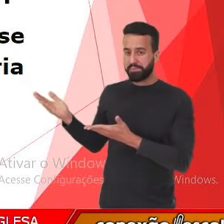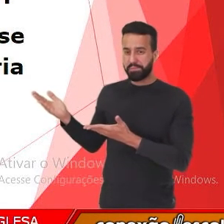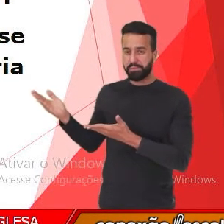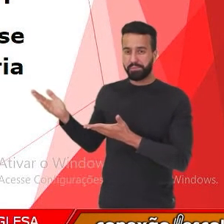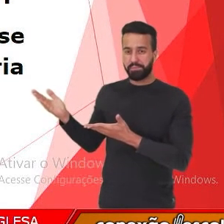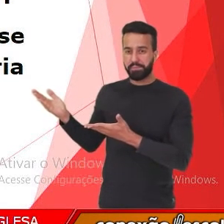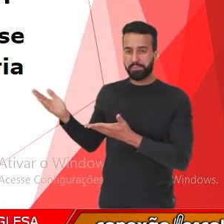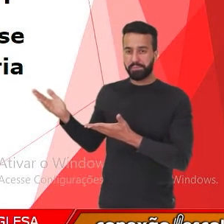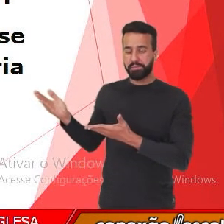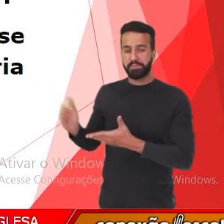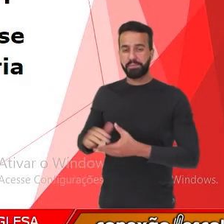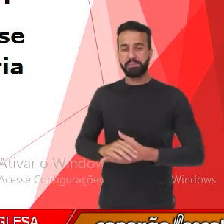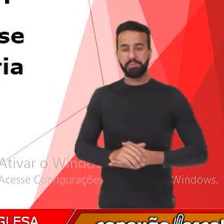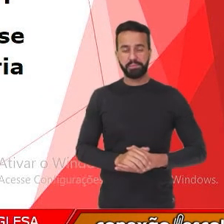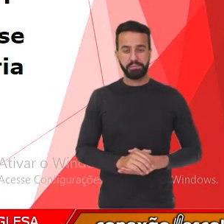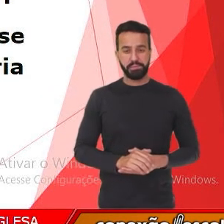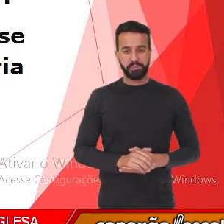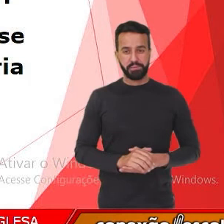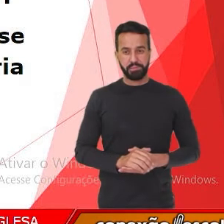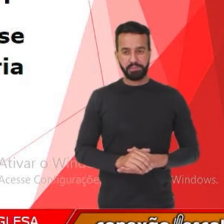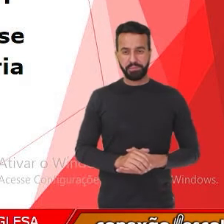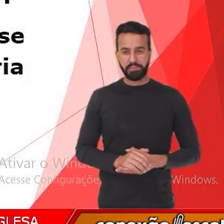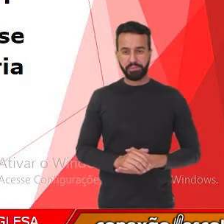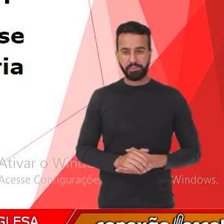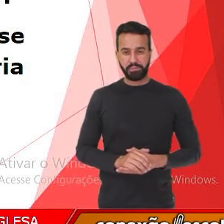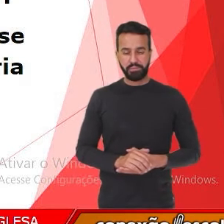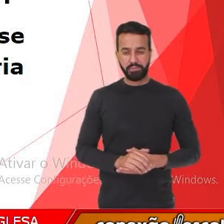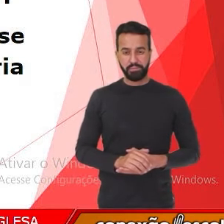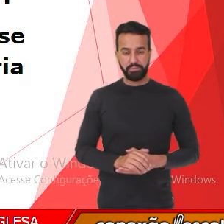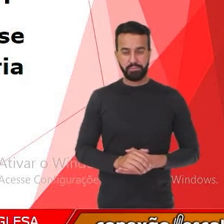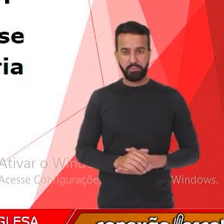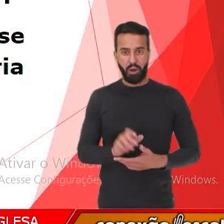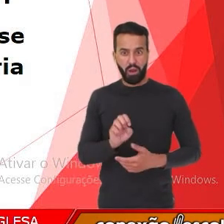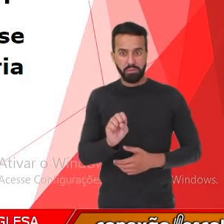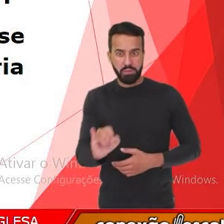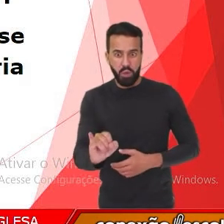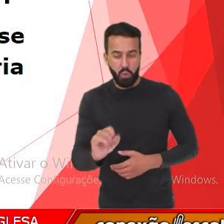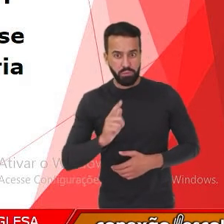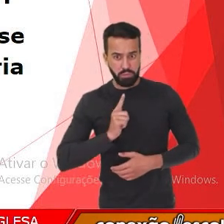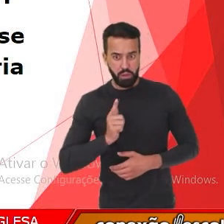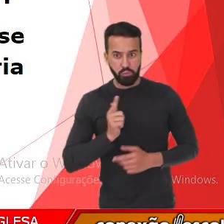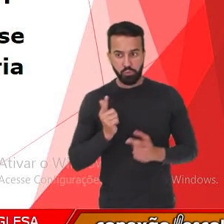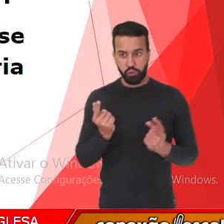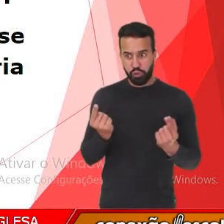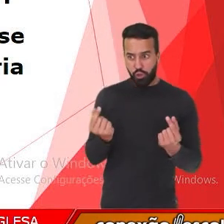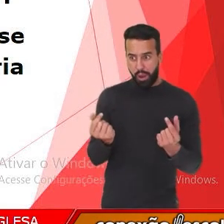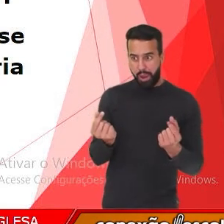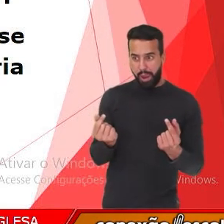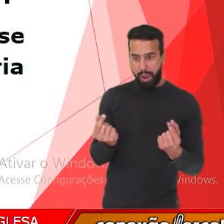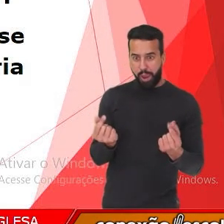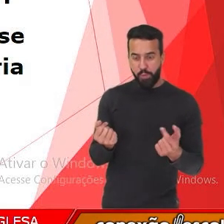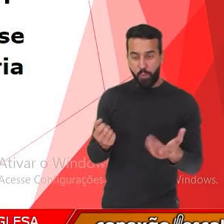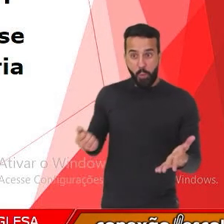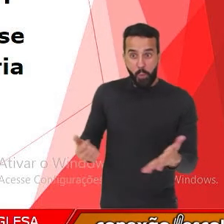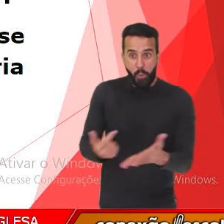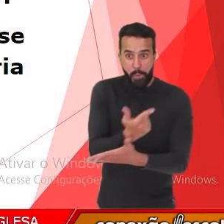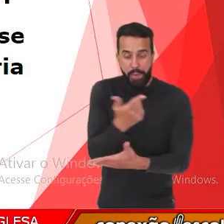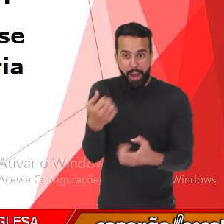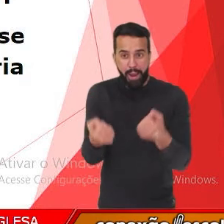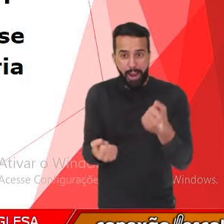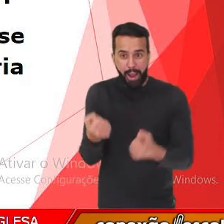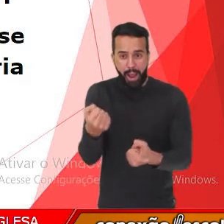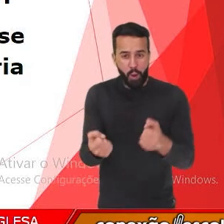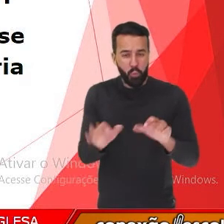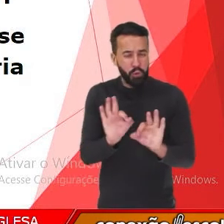had the money, I would buy a new car. Se eu tivesse dinheiro, compraria um carro novo. Então,